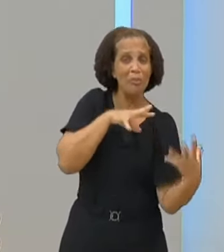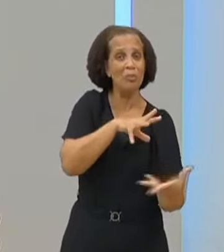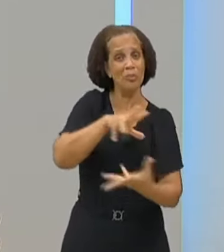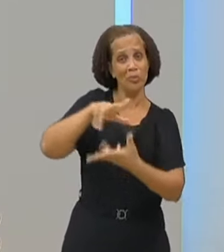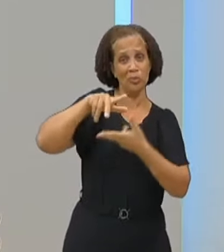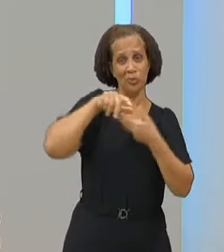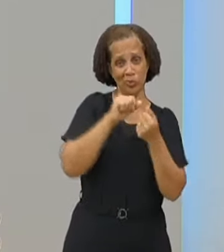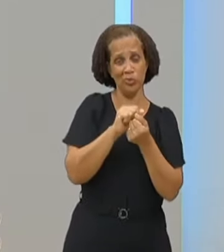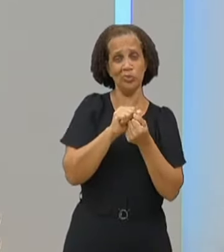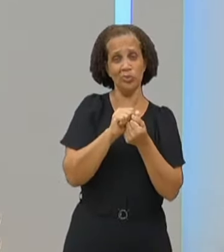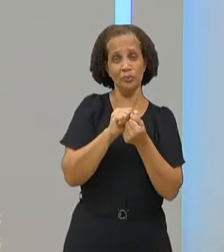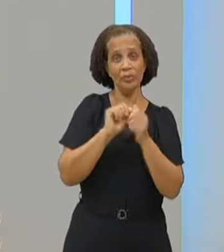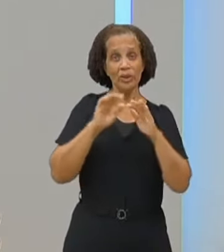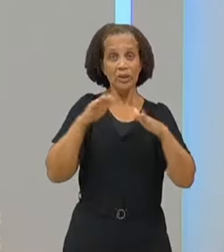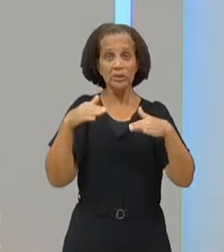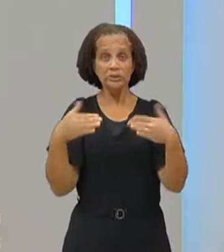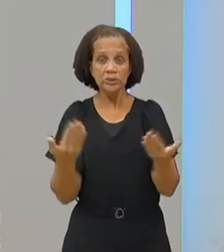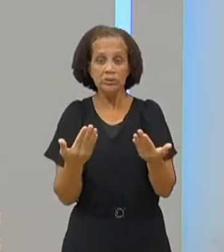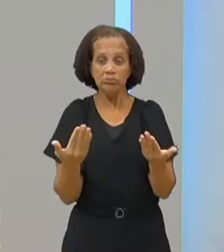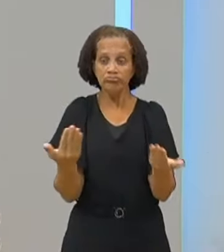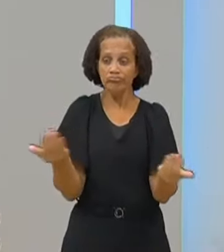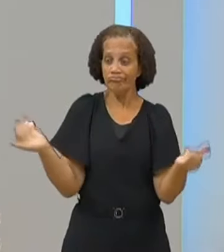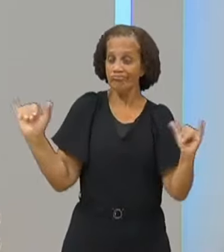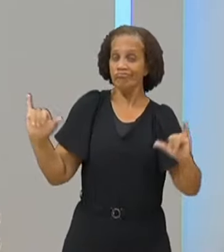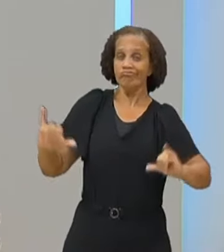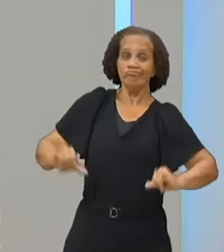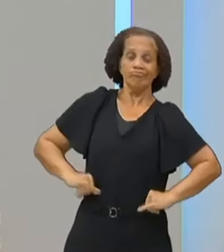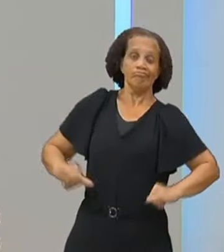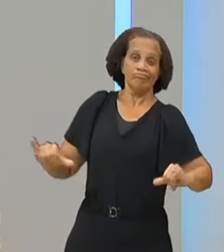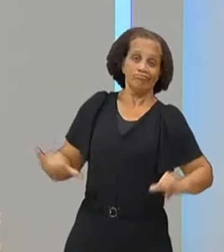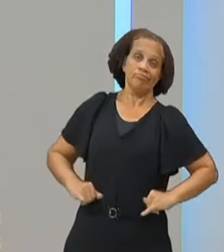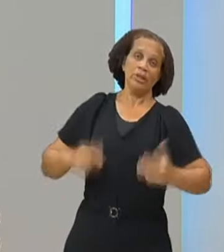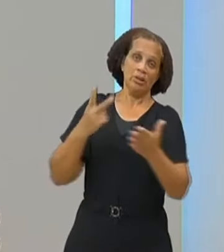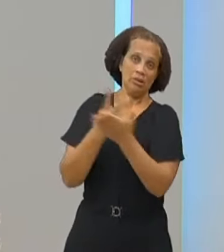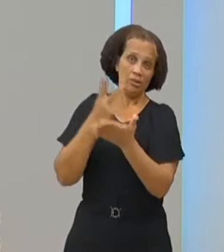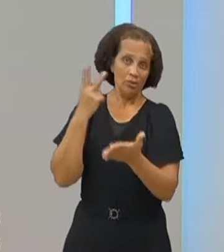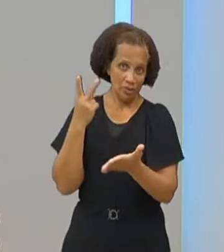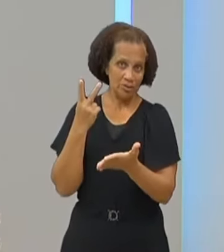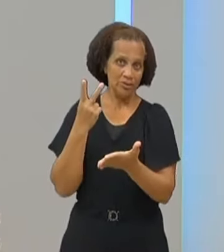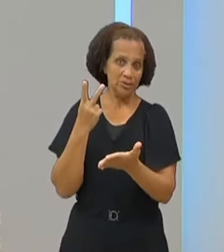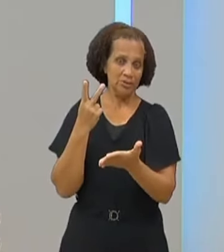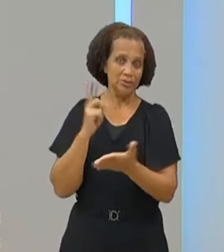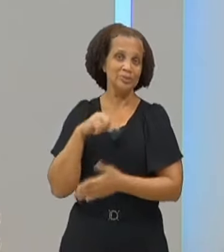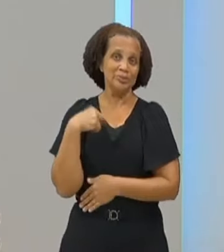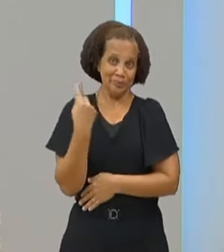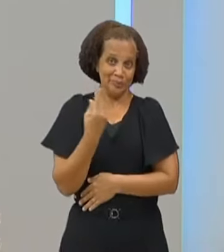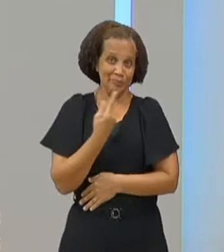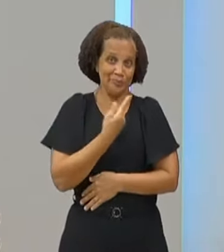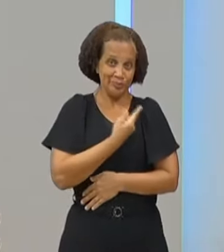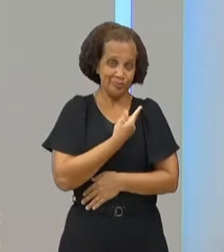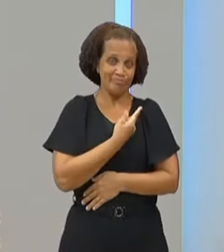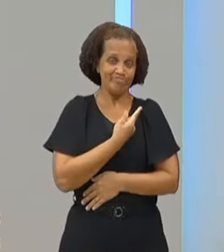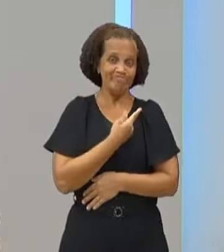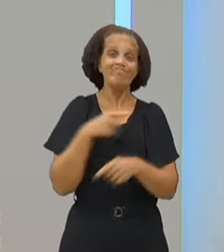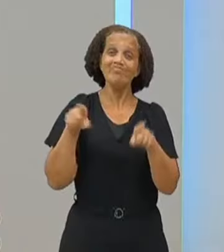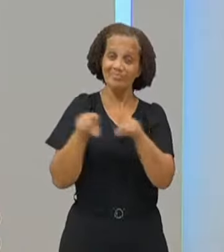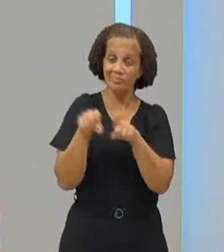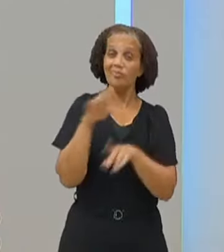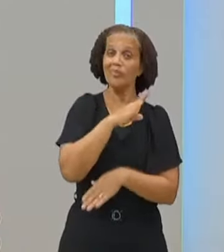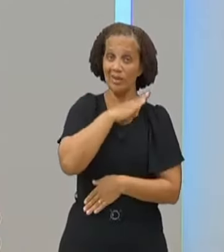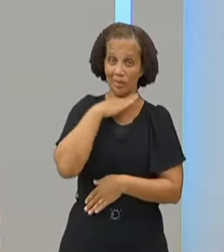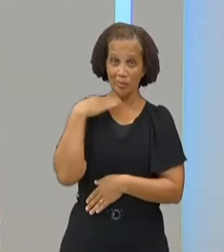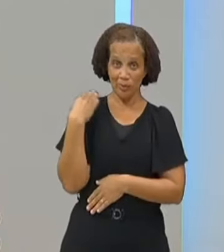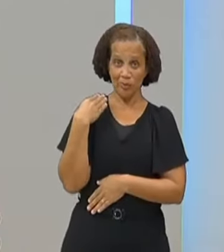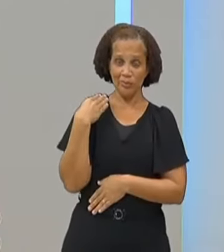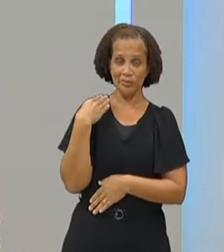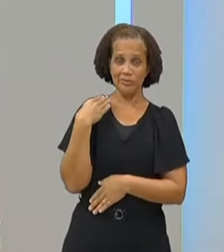mundo, e são essas consequências do pecado que nos faz sofrer, dentre elas a morte, que a